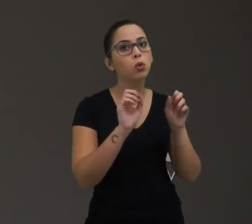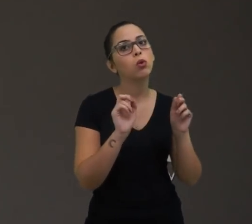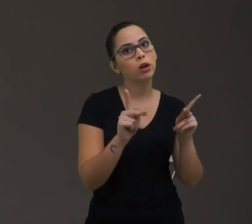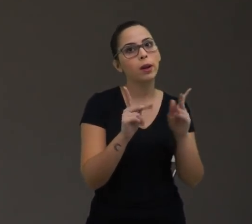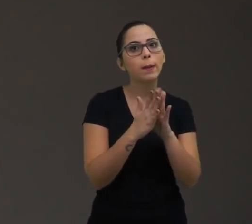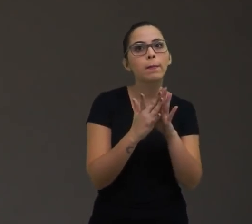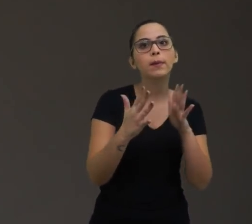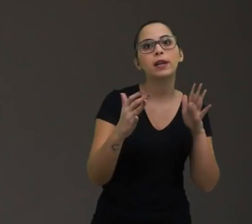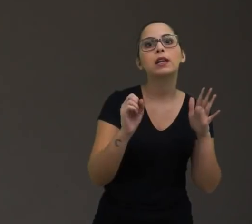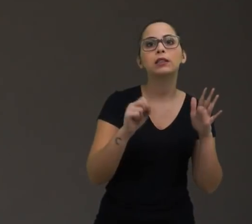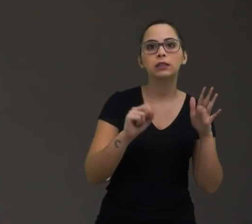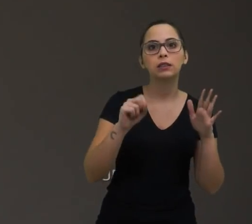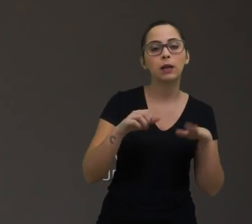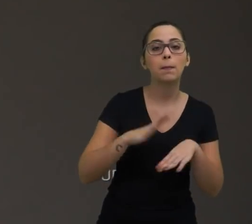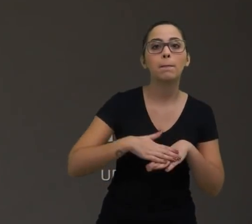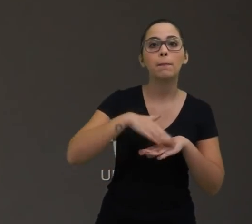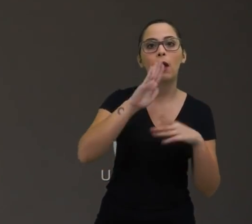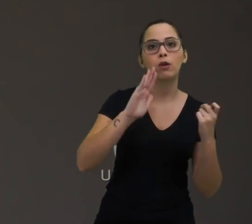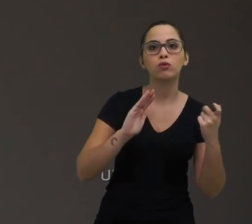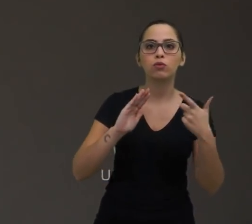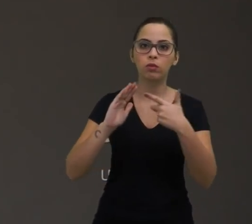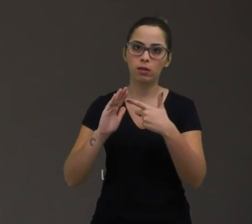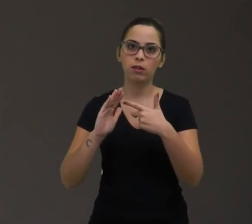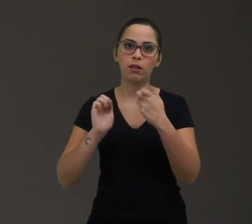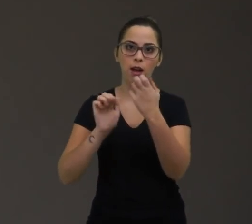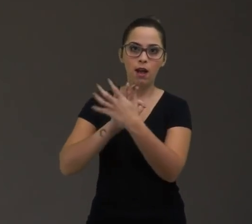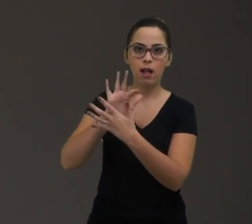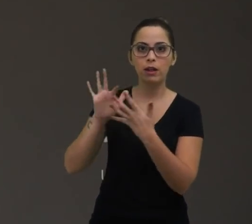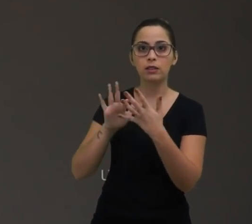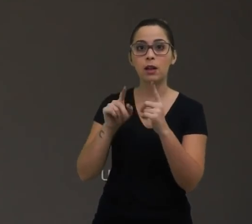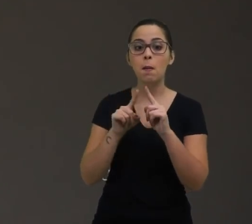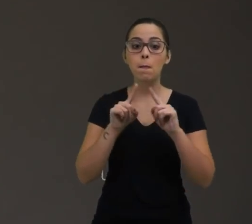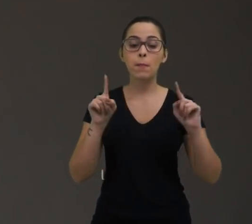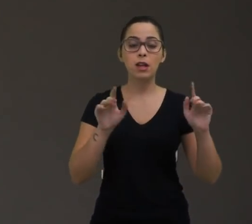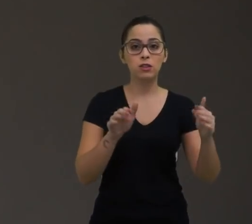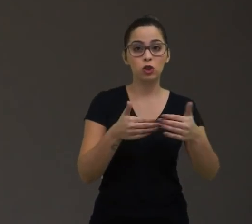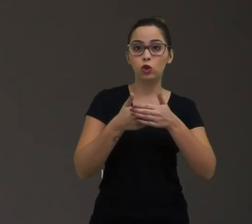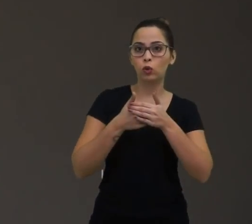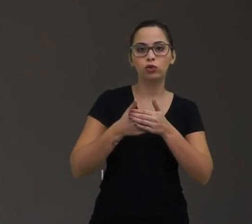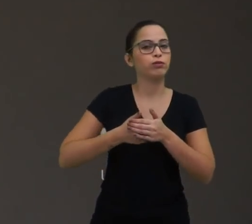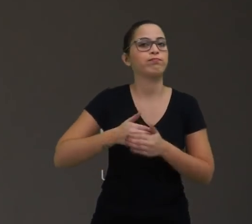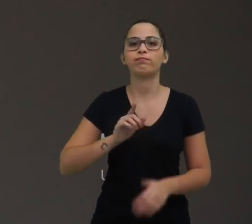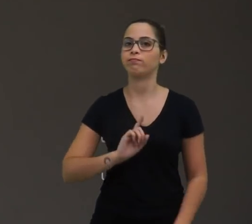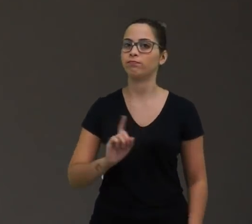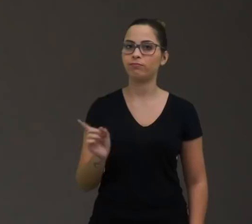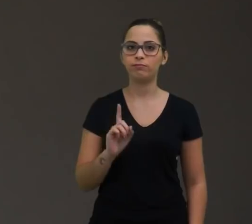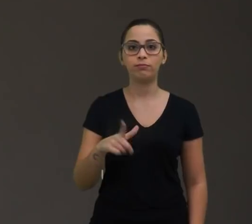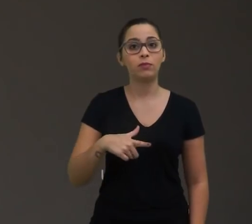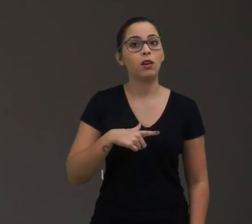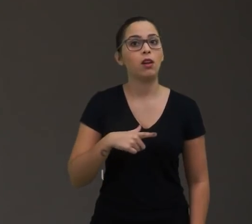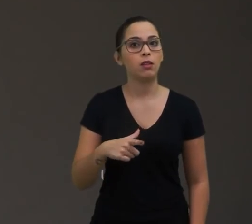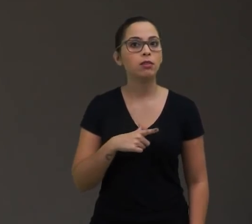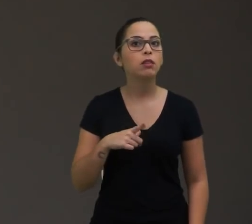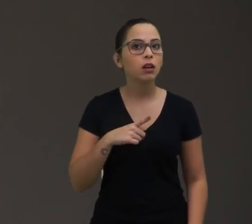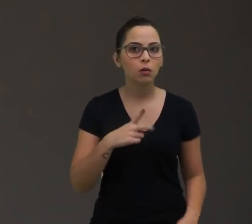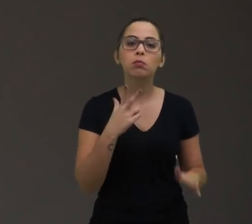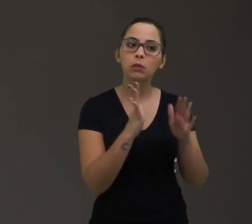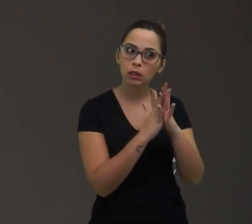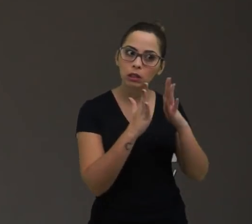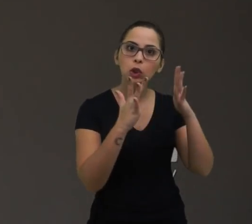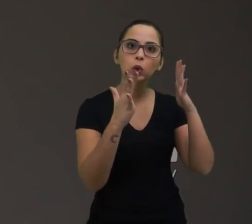ele só é um pouquinho mais brilhante que o restinho da galáxia. Não chega nem a ser muito fácil de notar.